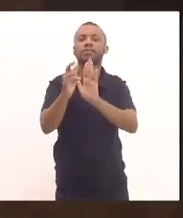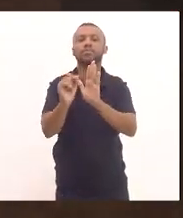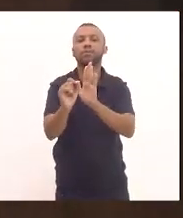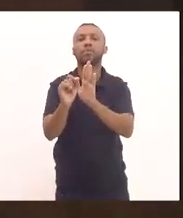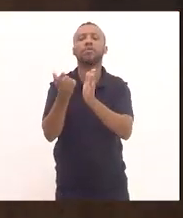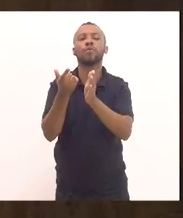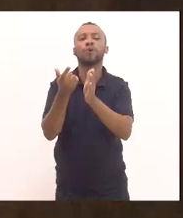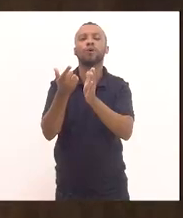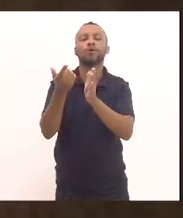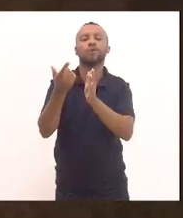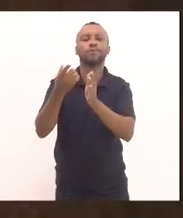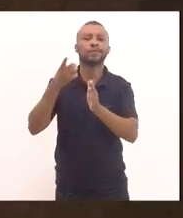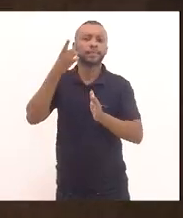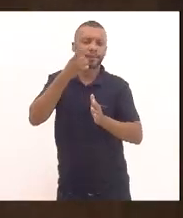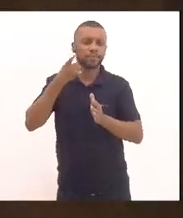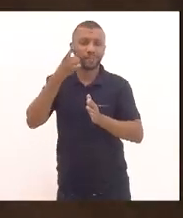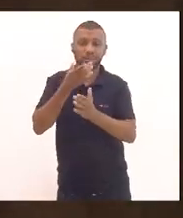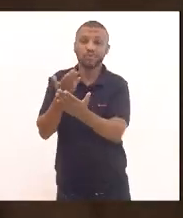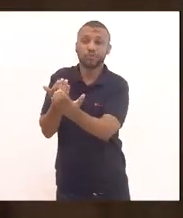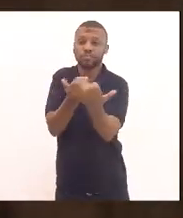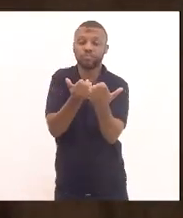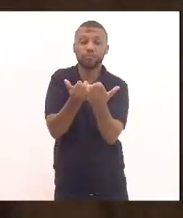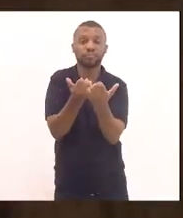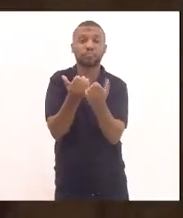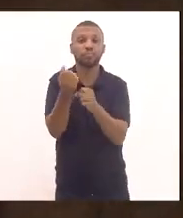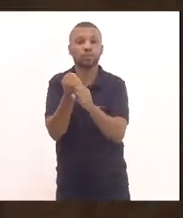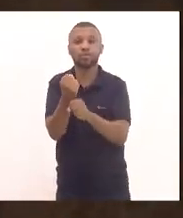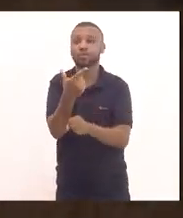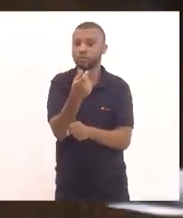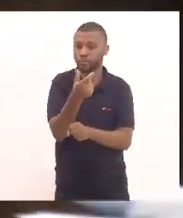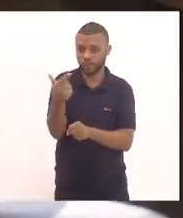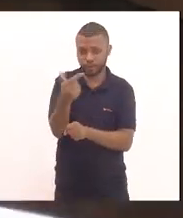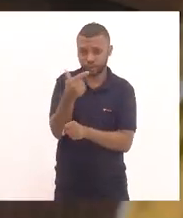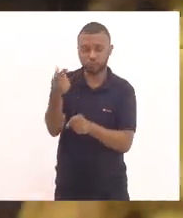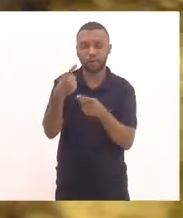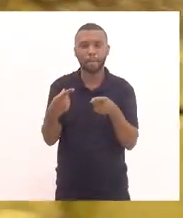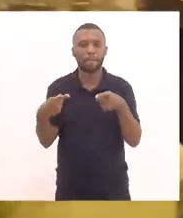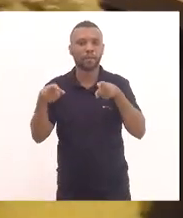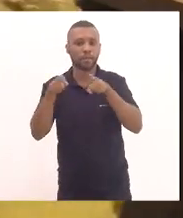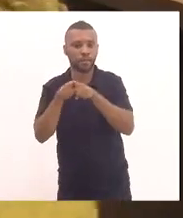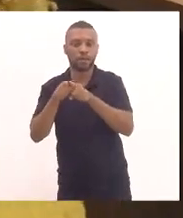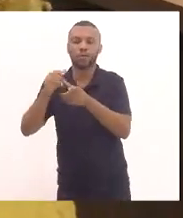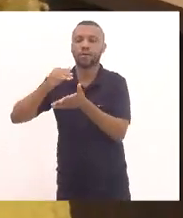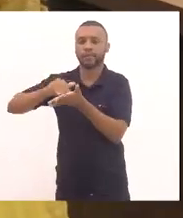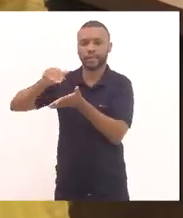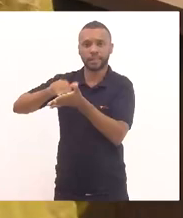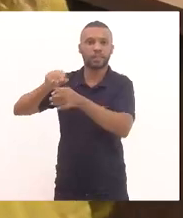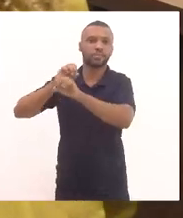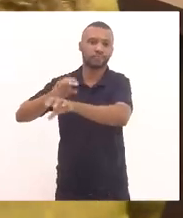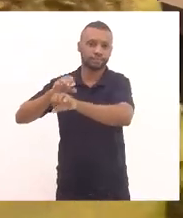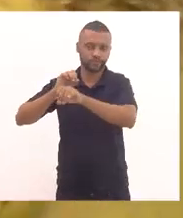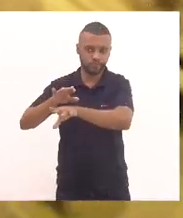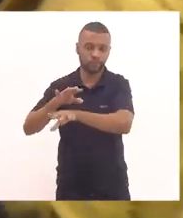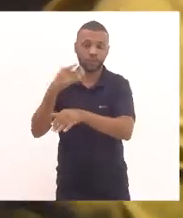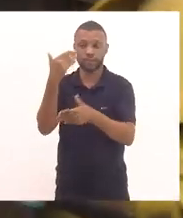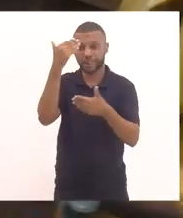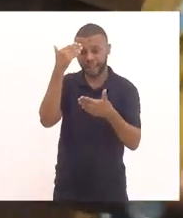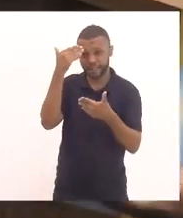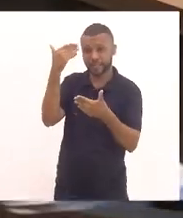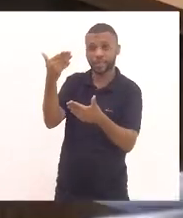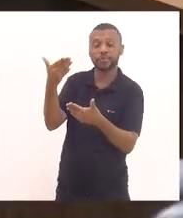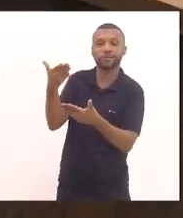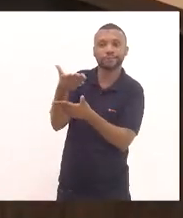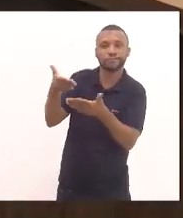parlamentares juvenis da edição de 2022. Uma parceria com a Secretaria de Educação, da qual agradeço